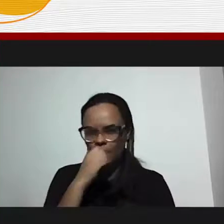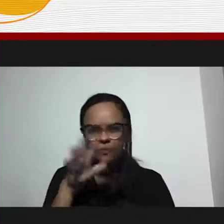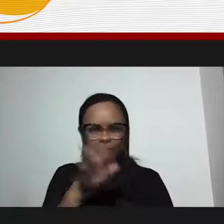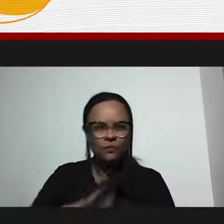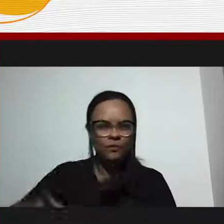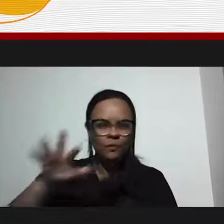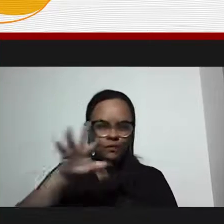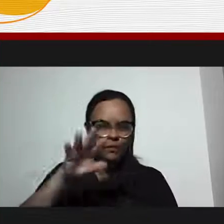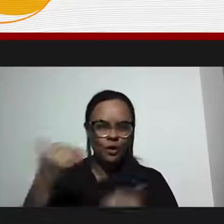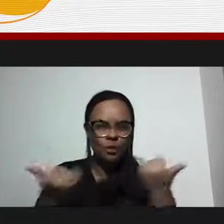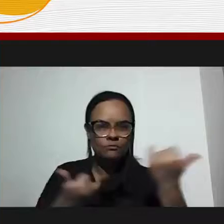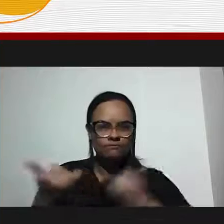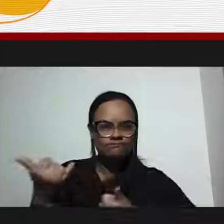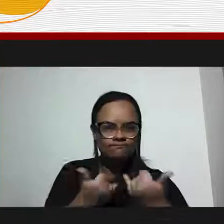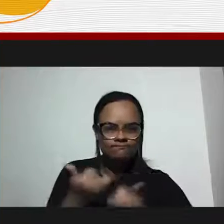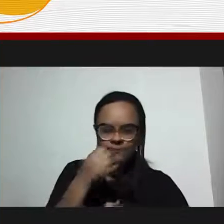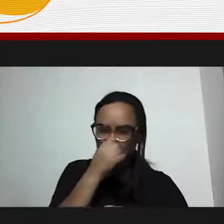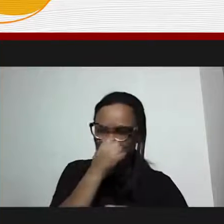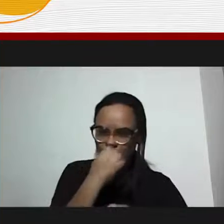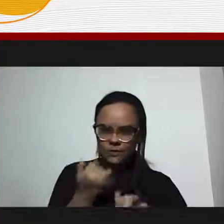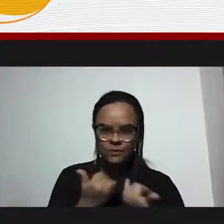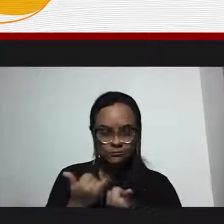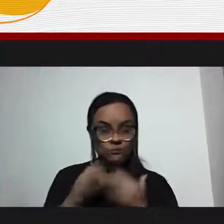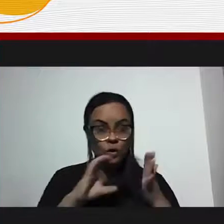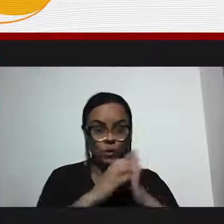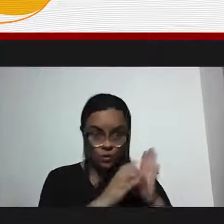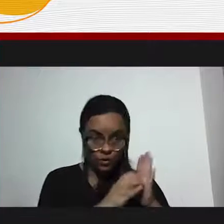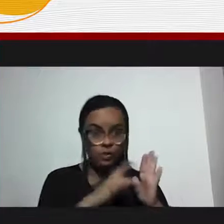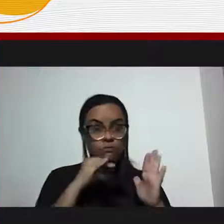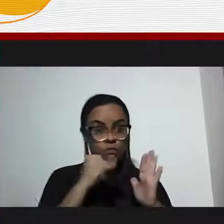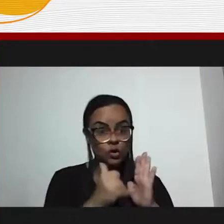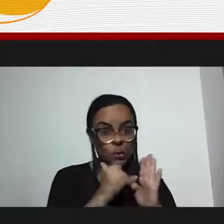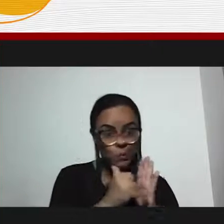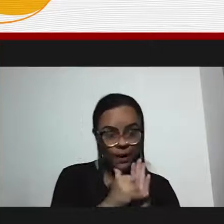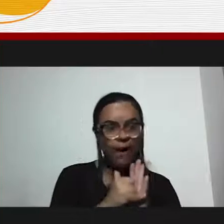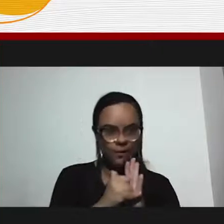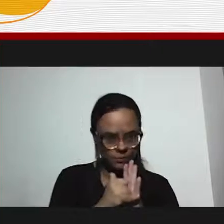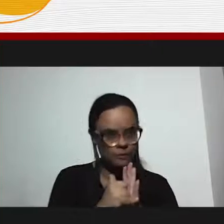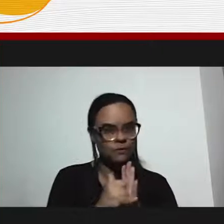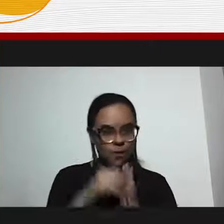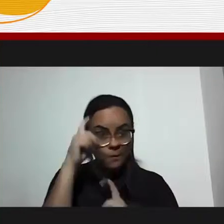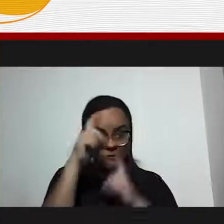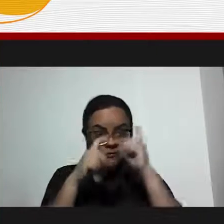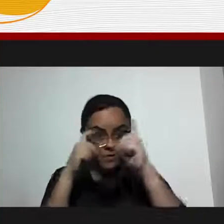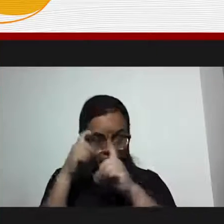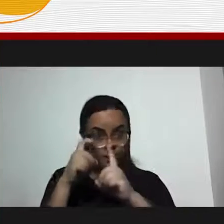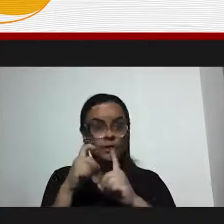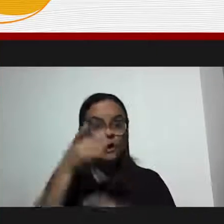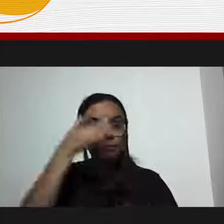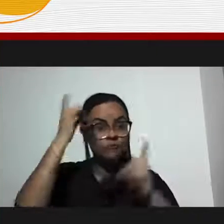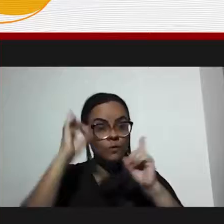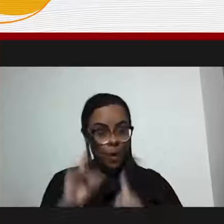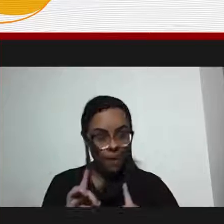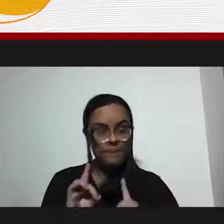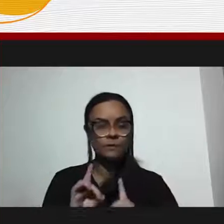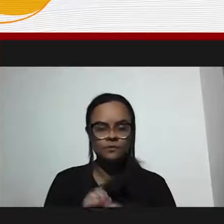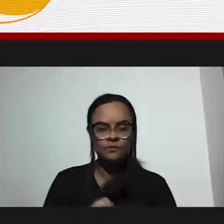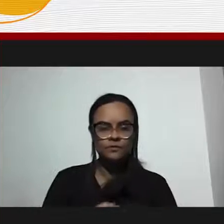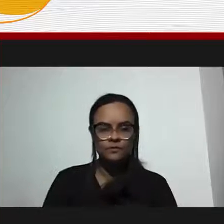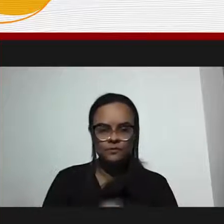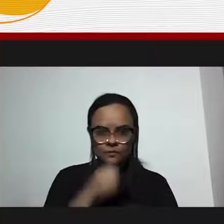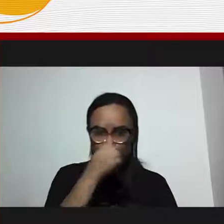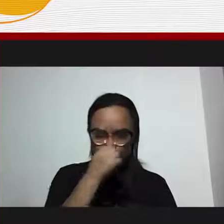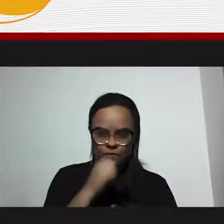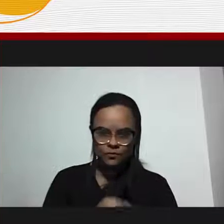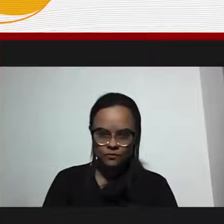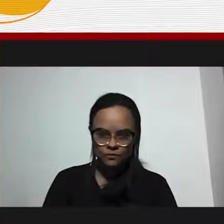as informações produzidas pelo partido. O partido se preocupa com as pessoas com deficiência, se preocupa